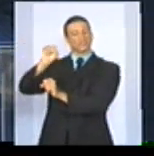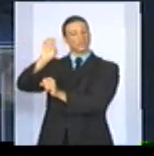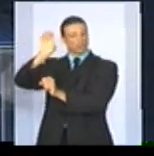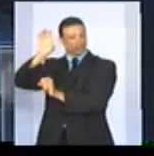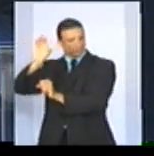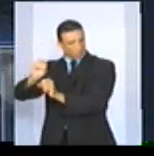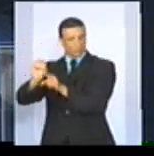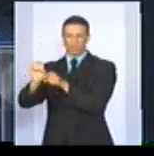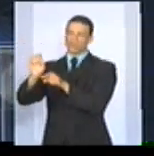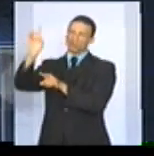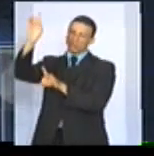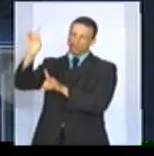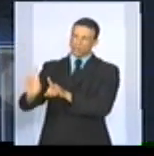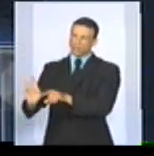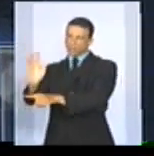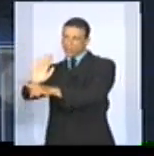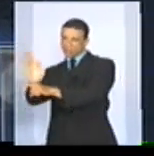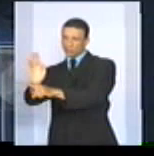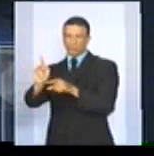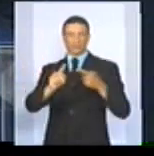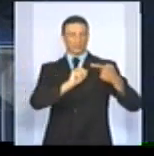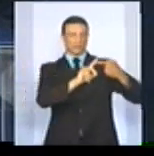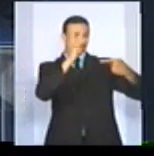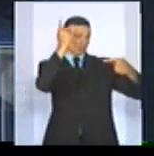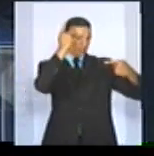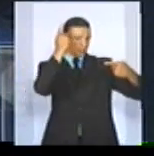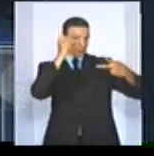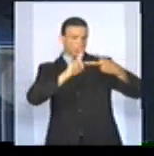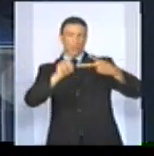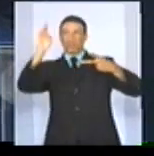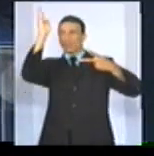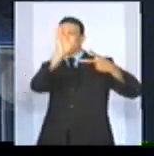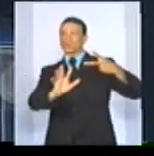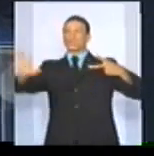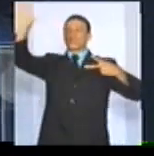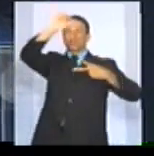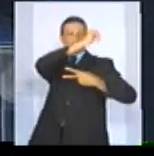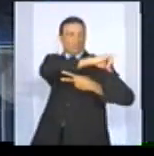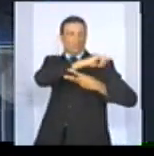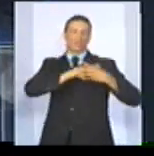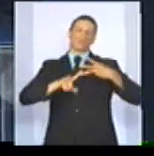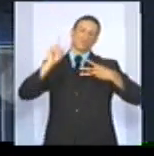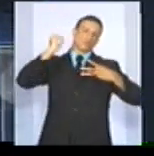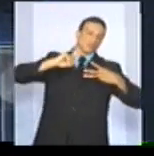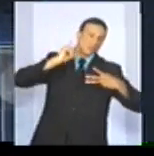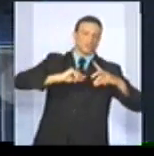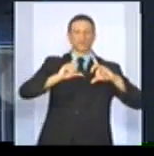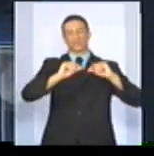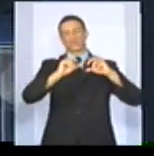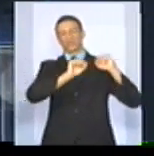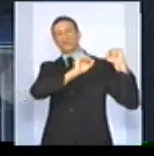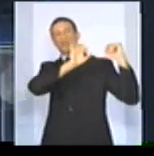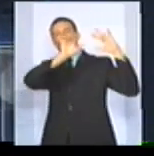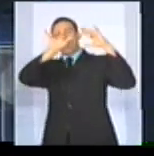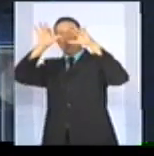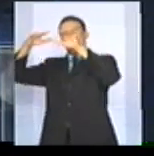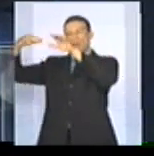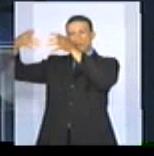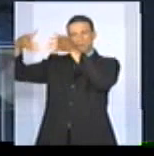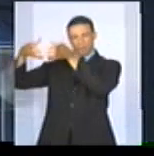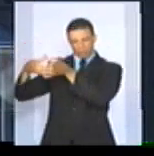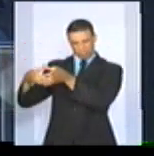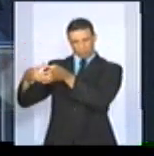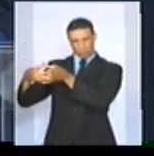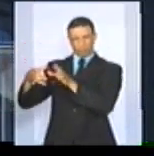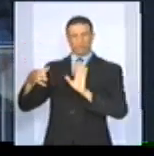de longa-metragens de São Paulo, do Norte e Nordeste, do Rio de Janeiro, Minas Gerais e Distrito Federal. O que nos traz